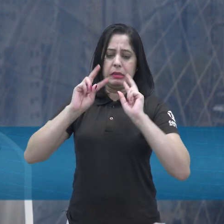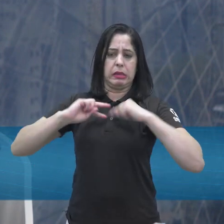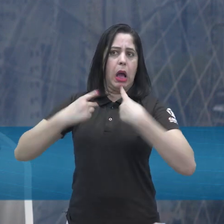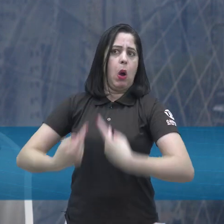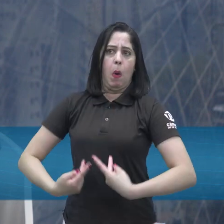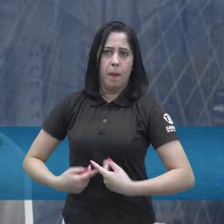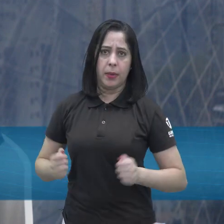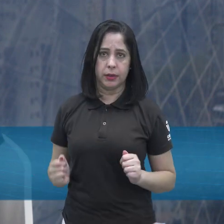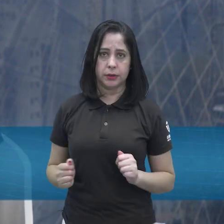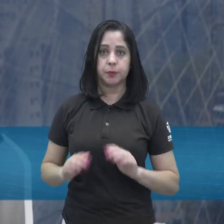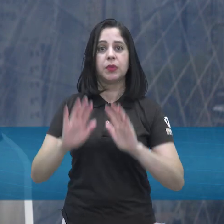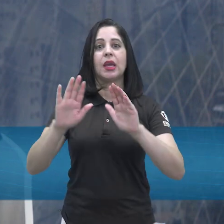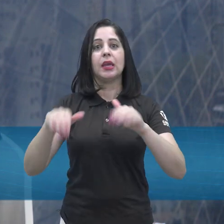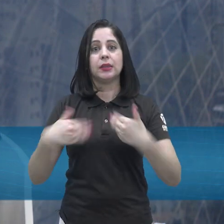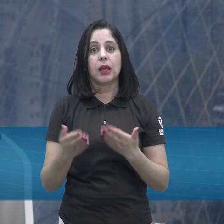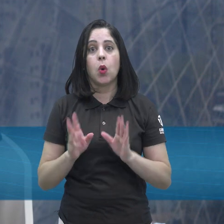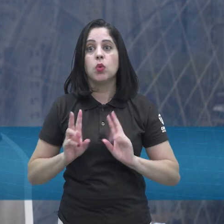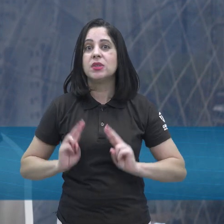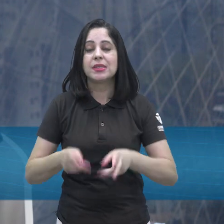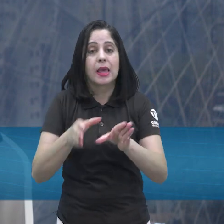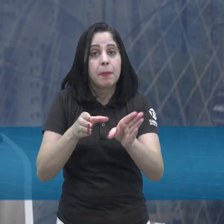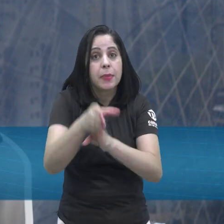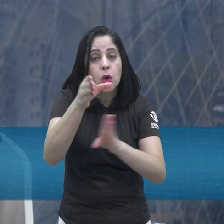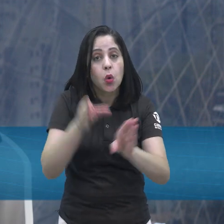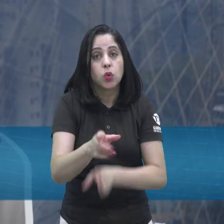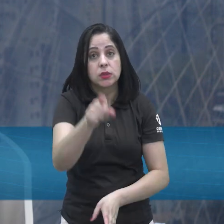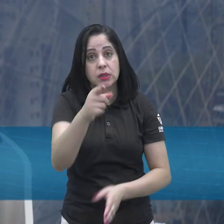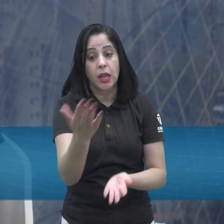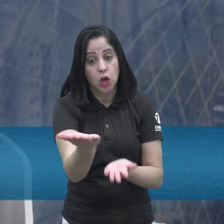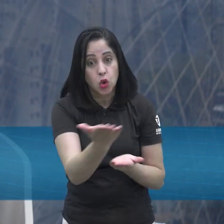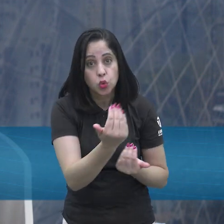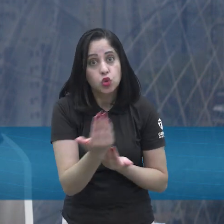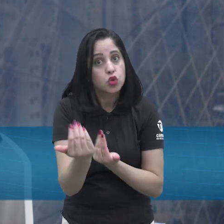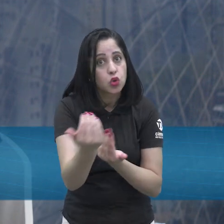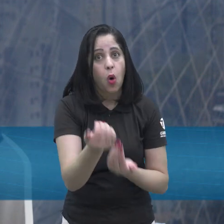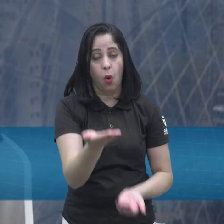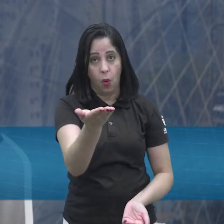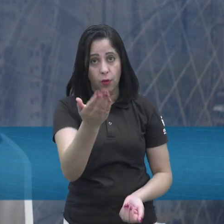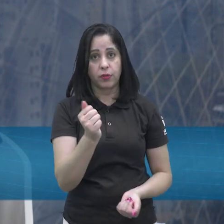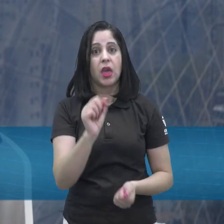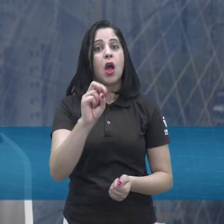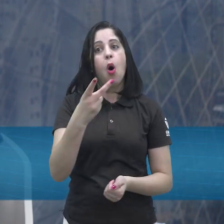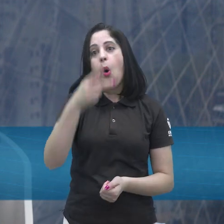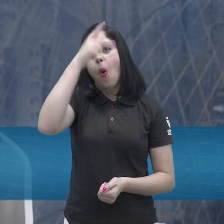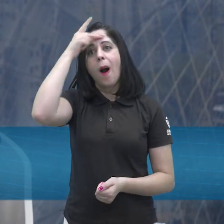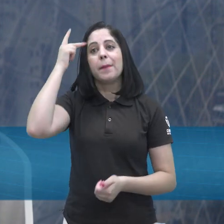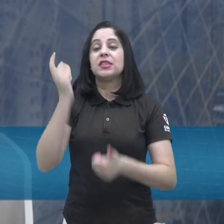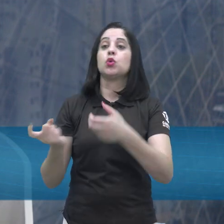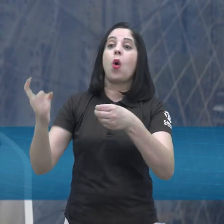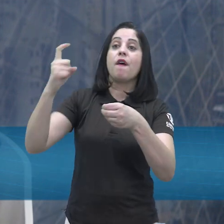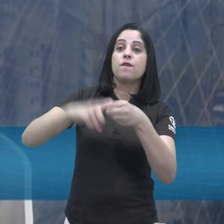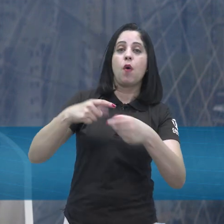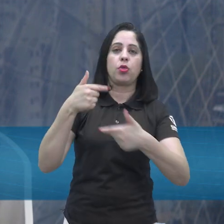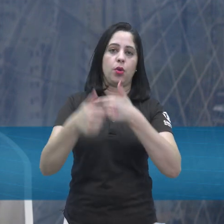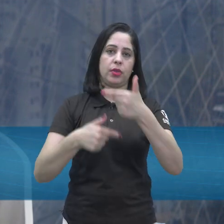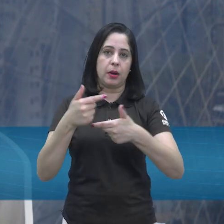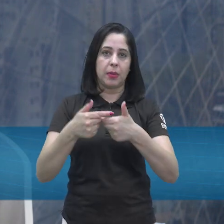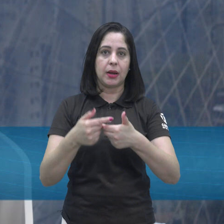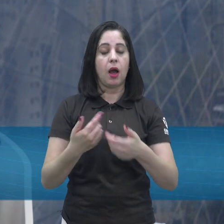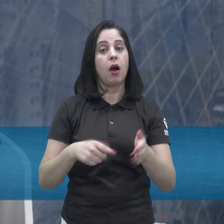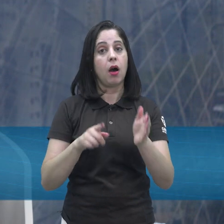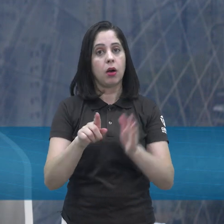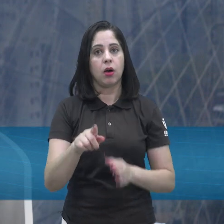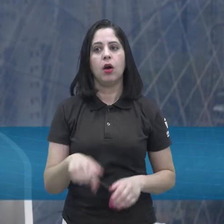sobre esse assunto, eu falo com o jovem ou o adulto que está, né, se reintegrando ao mercado de trabalho, ou pensa em fazer uma transição de